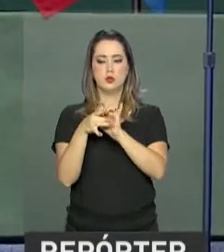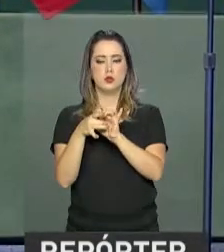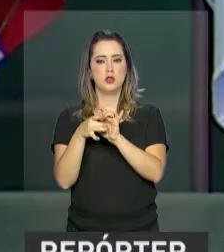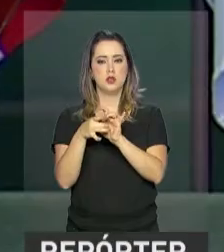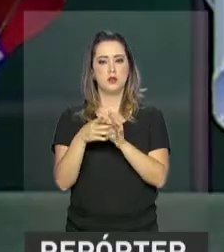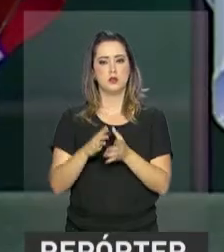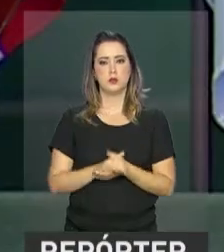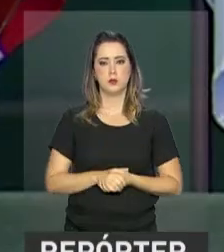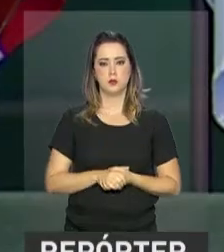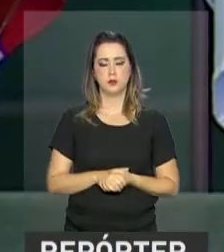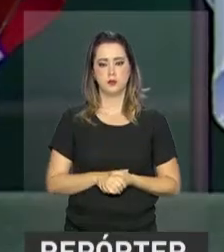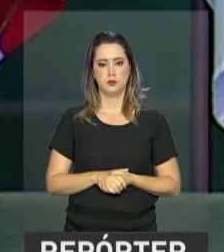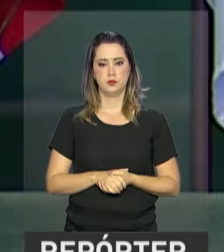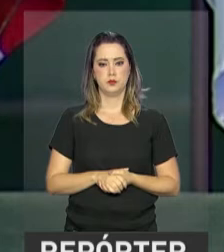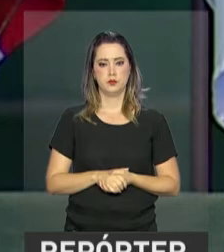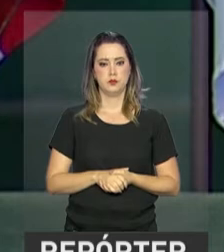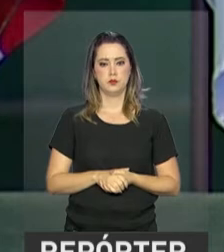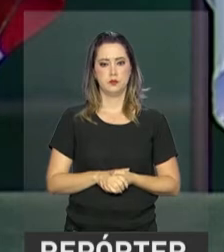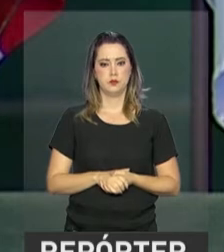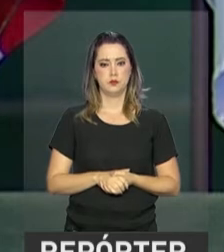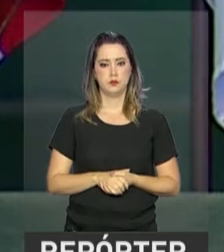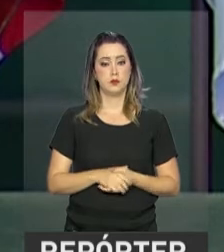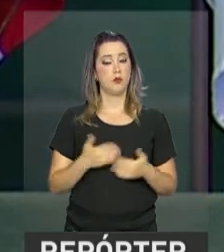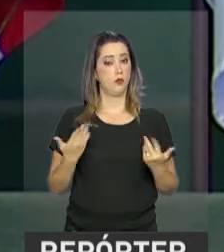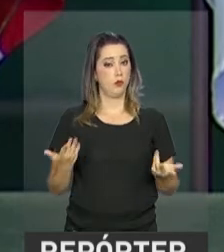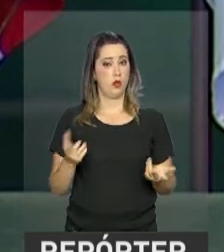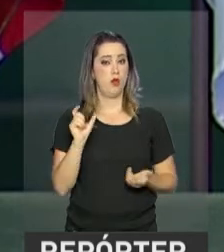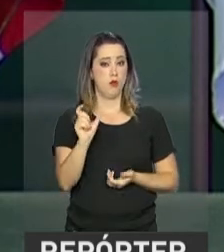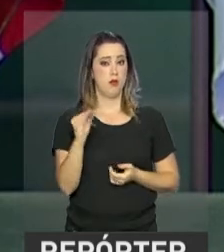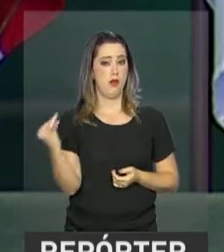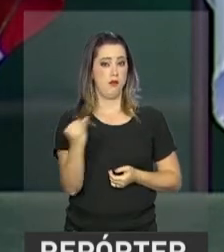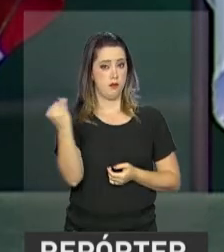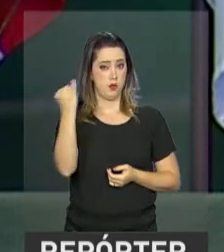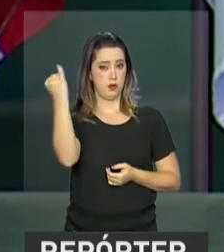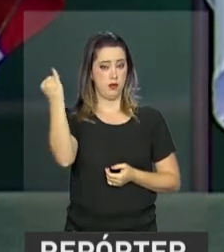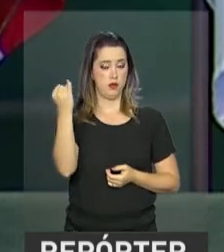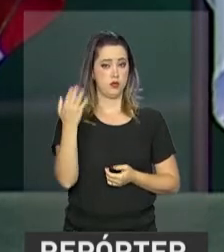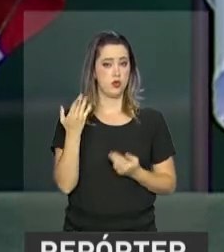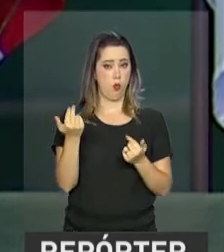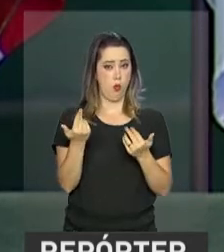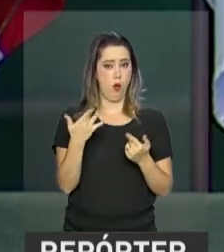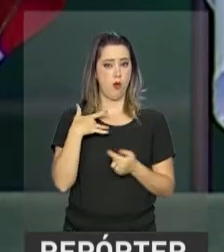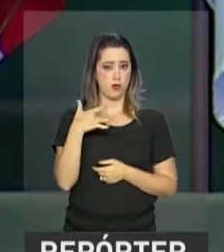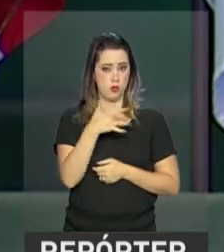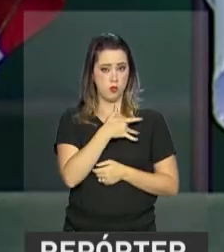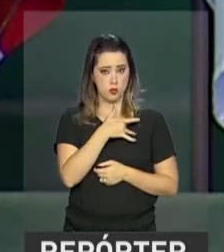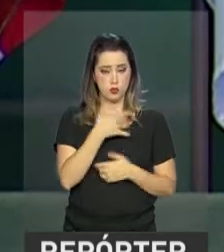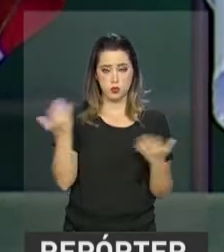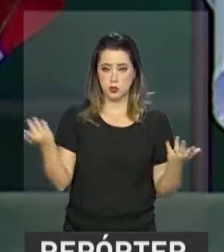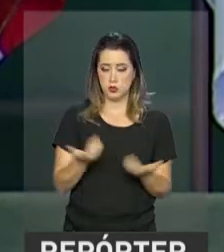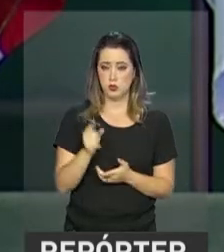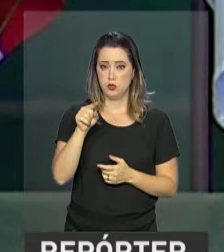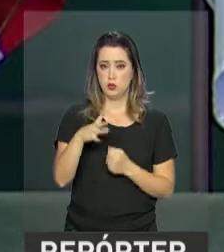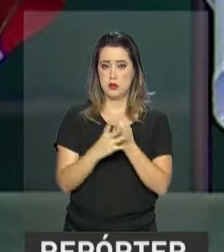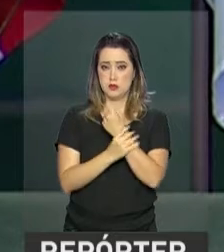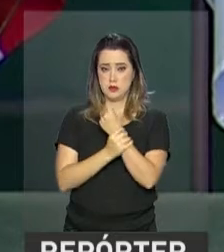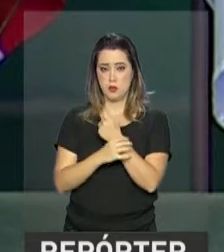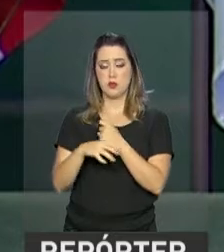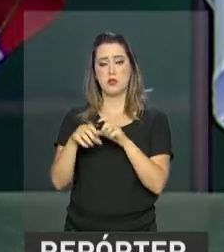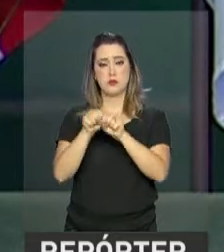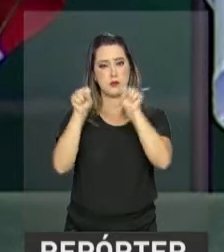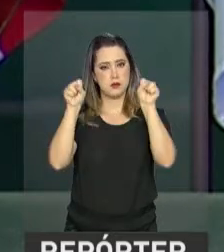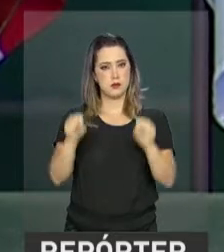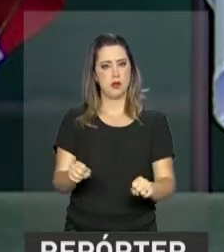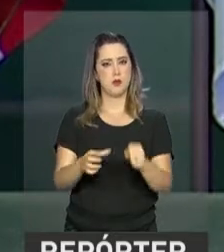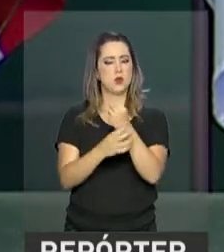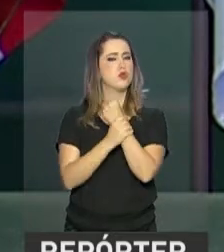violência esta é uma palavra que vai ganhar a mesma significação do sus eu creio que em pouquíssimo tempo os usp será